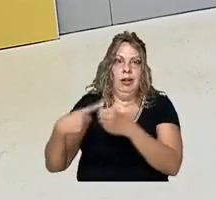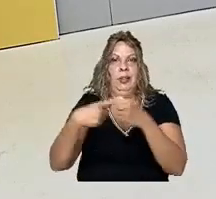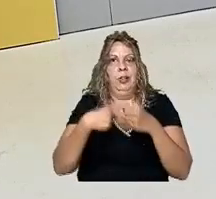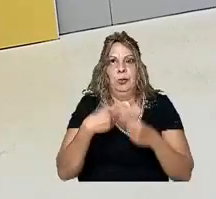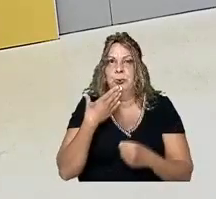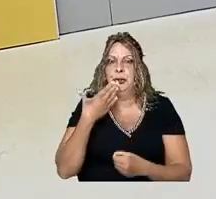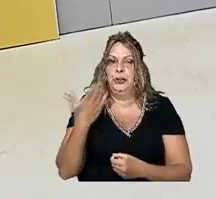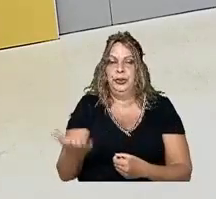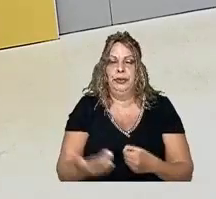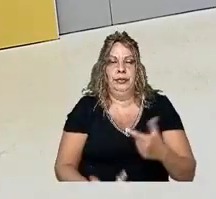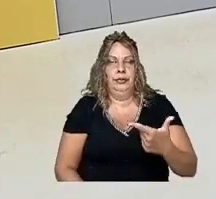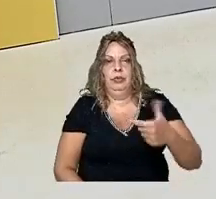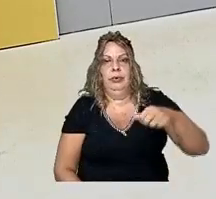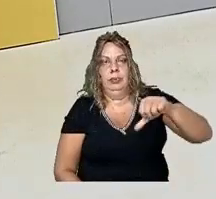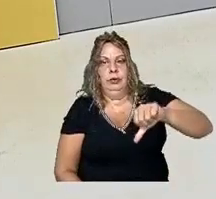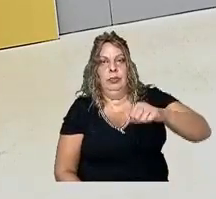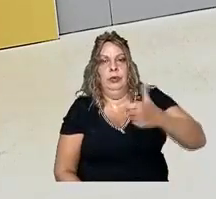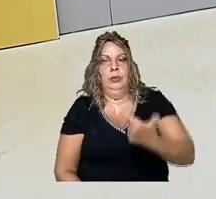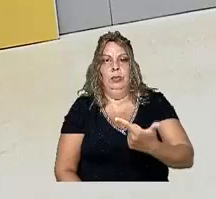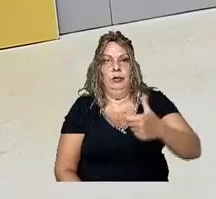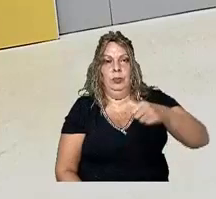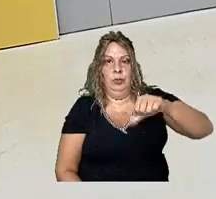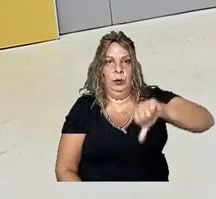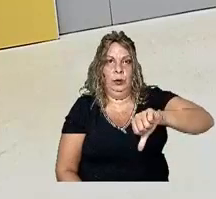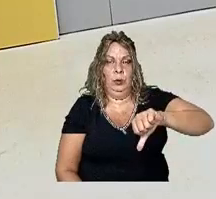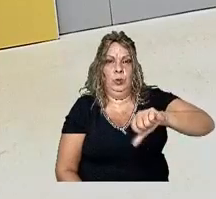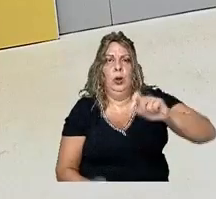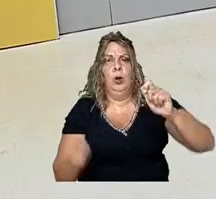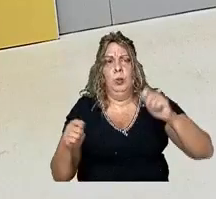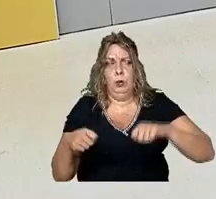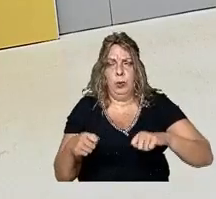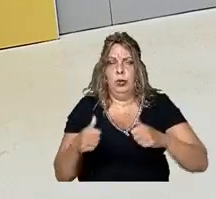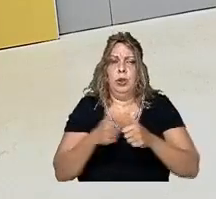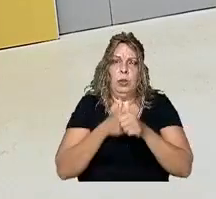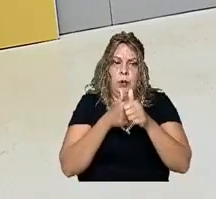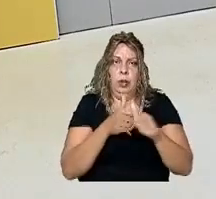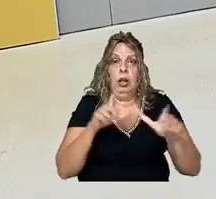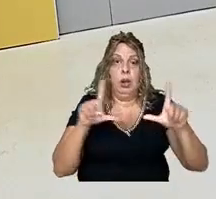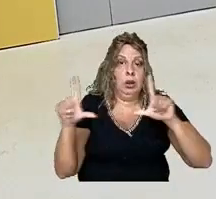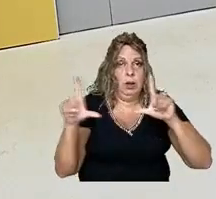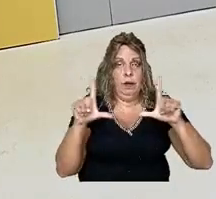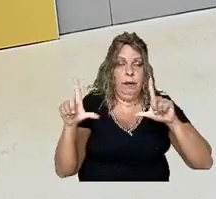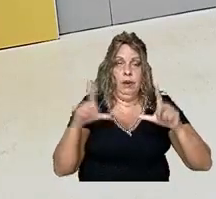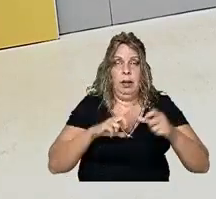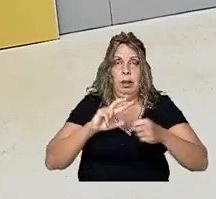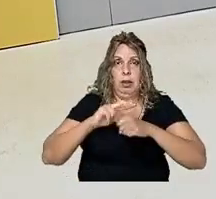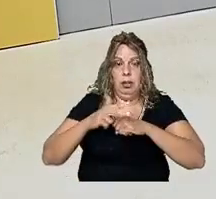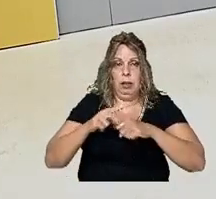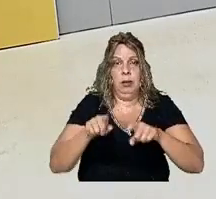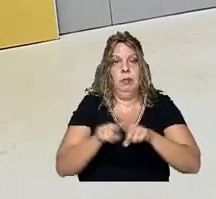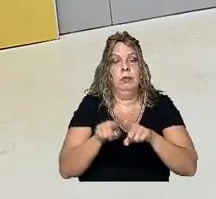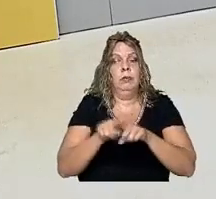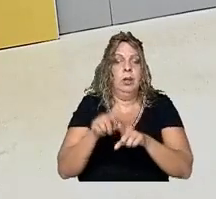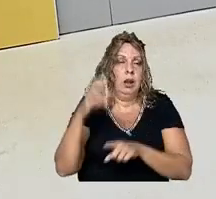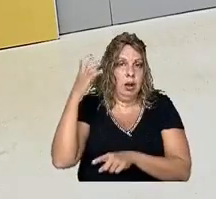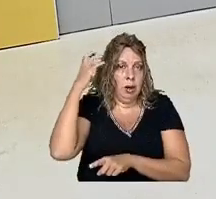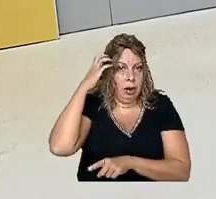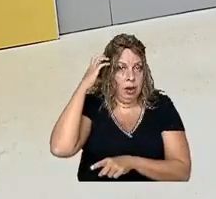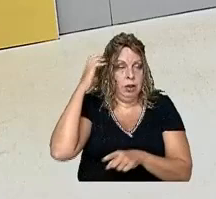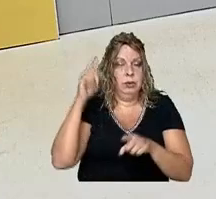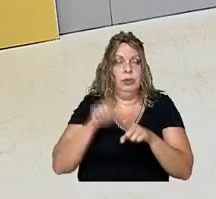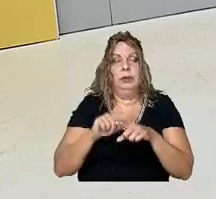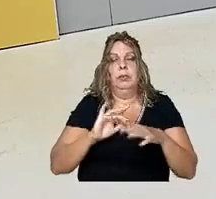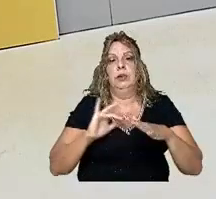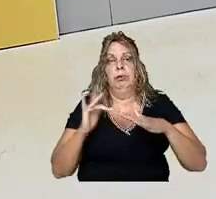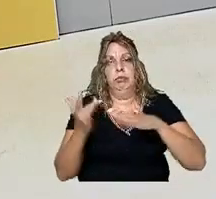29, 29, você pode nos acompanhar pela TV Atalaia, pelas emissoras de rádio, pelas redes sociais aí. 13,